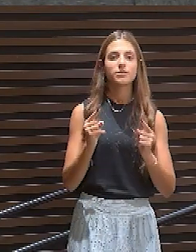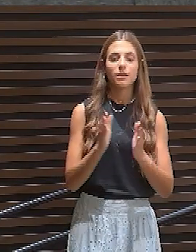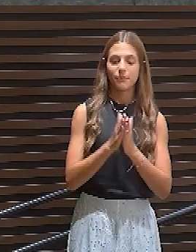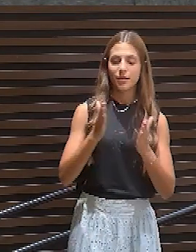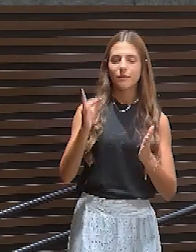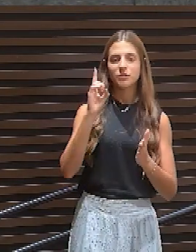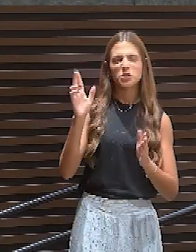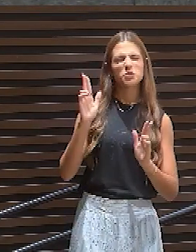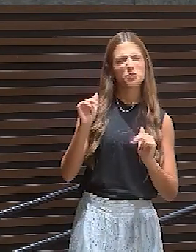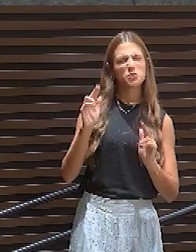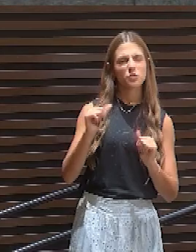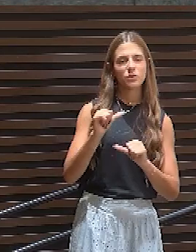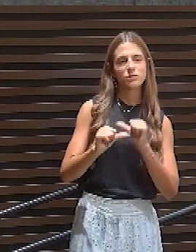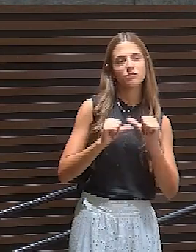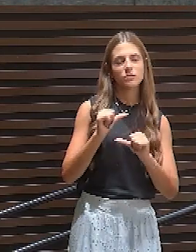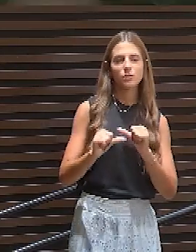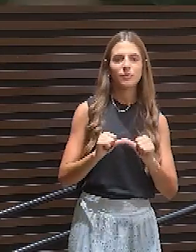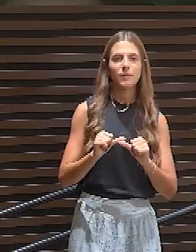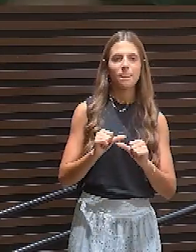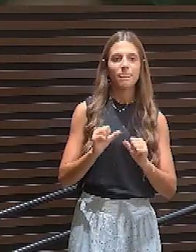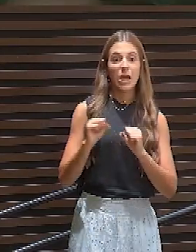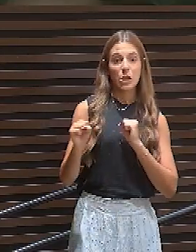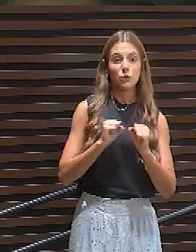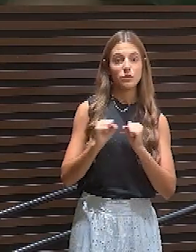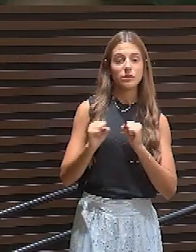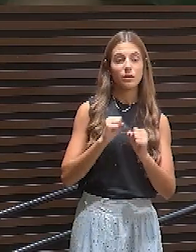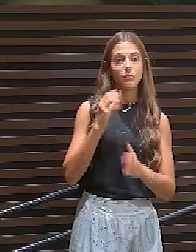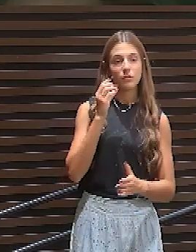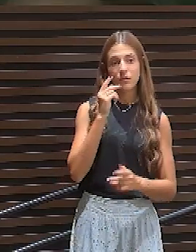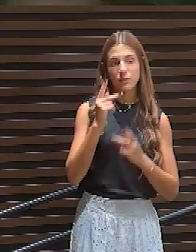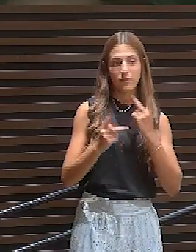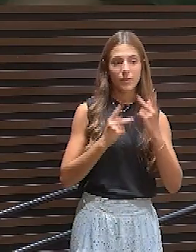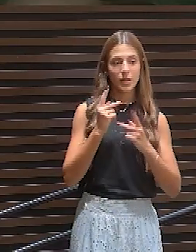E o salmista diz: esperei